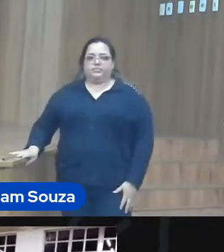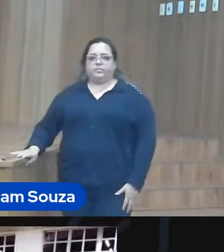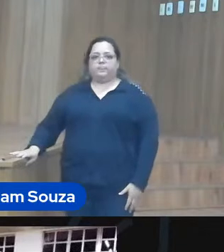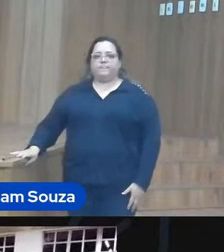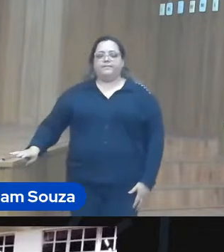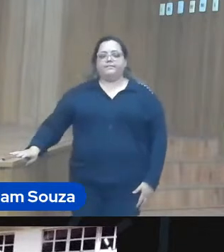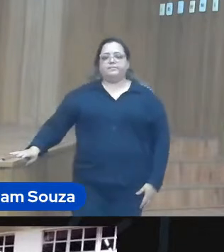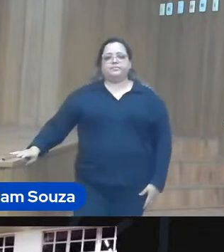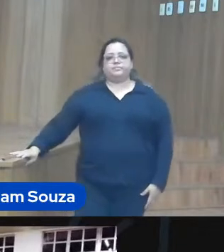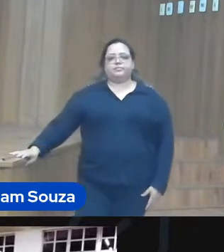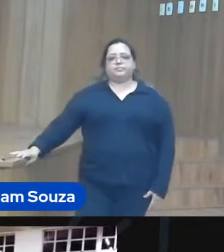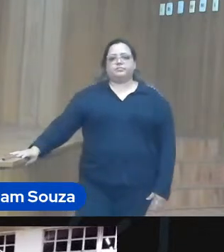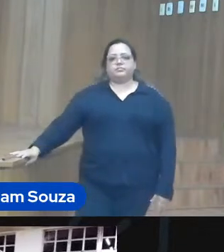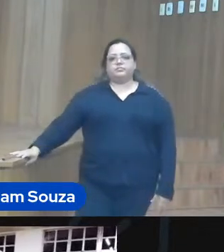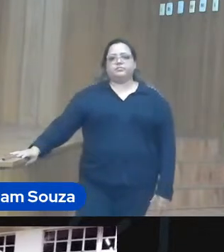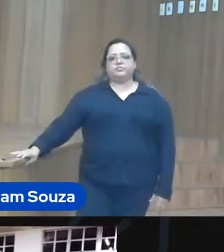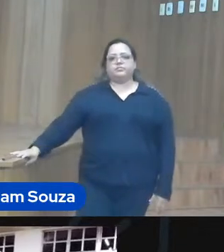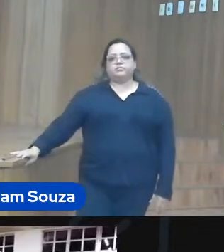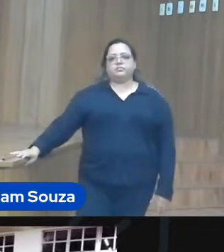Então,